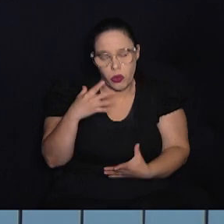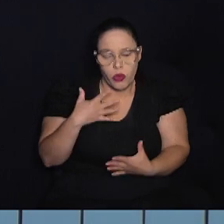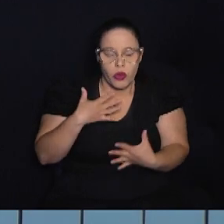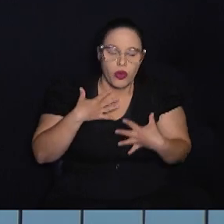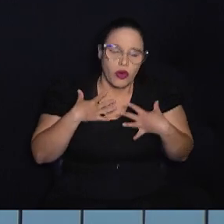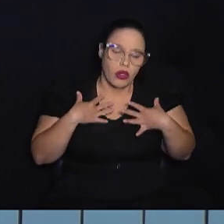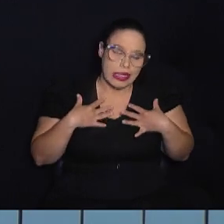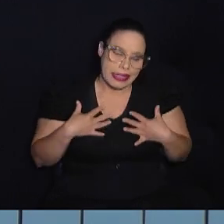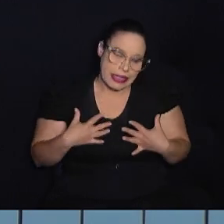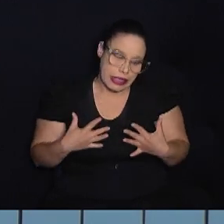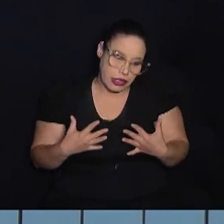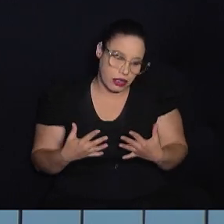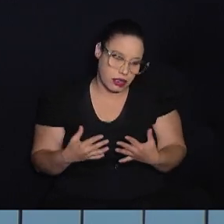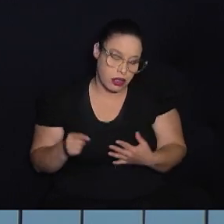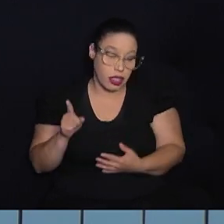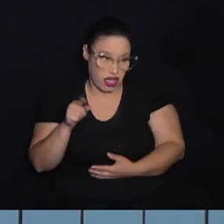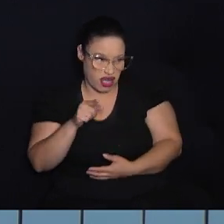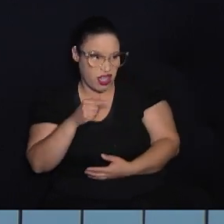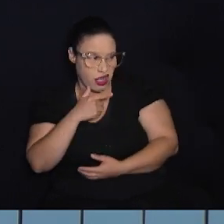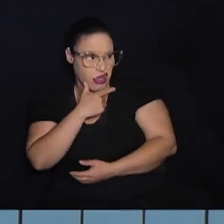conforto para esse paciente, é isso?